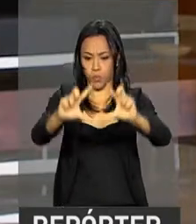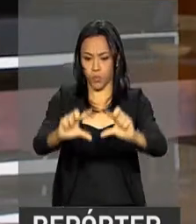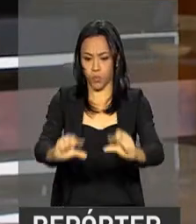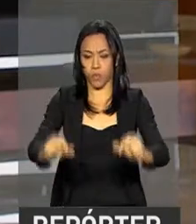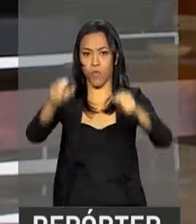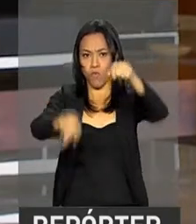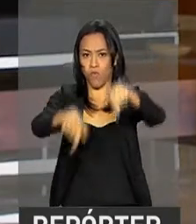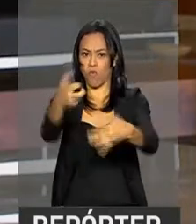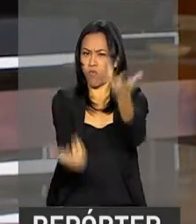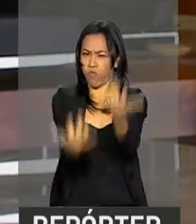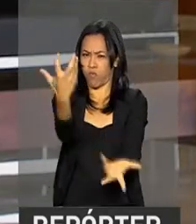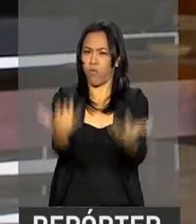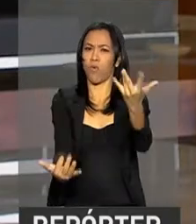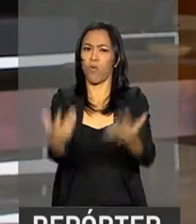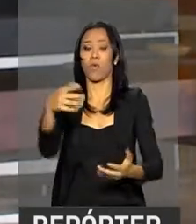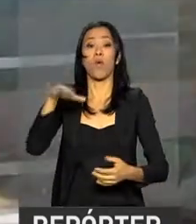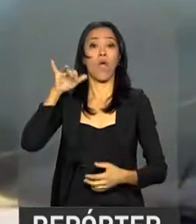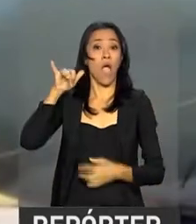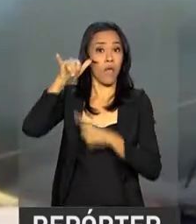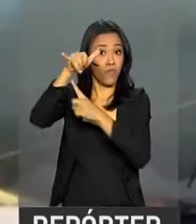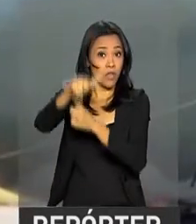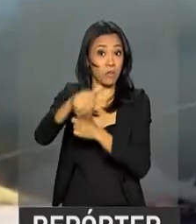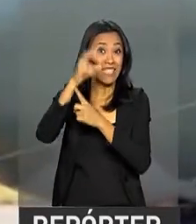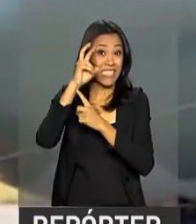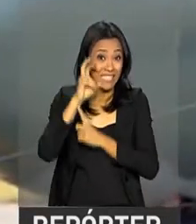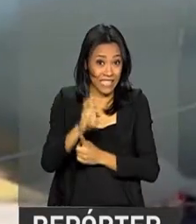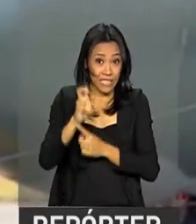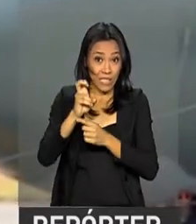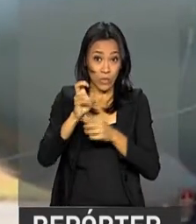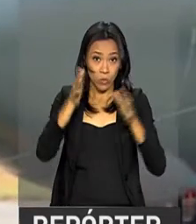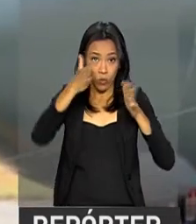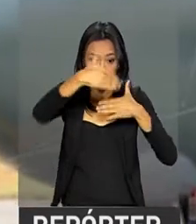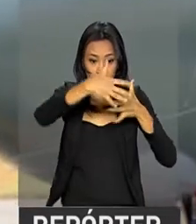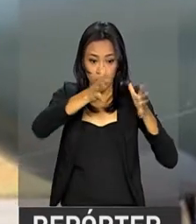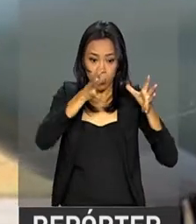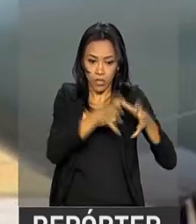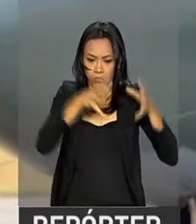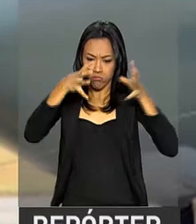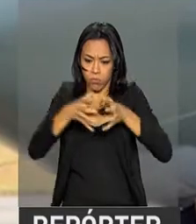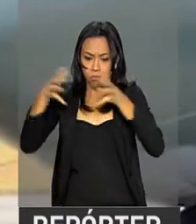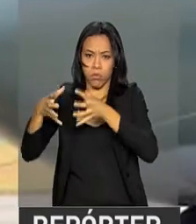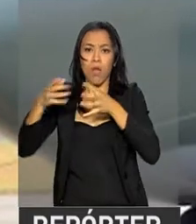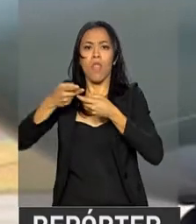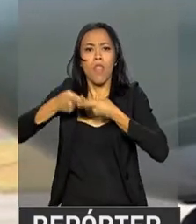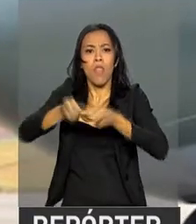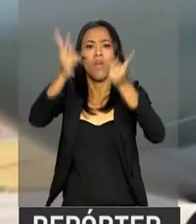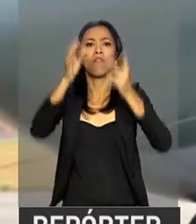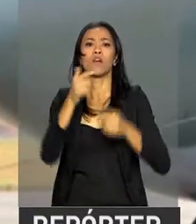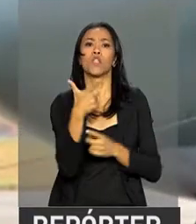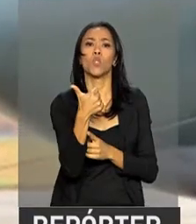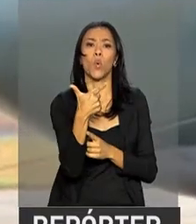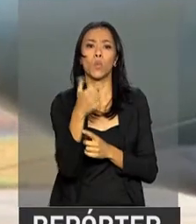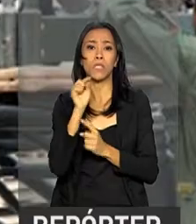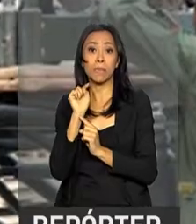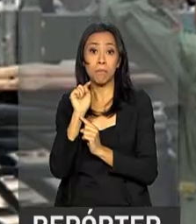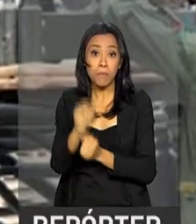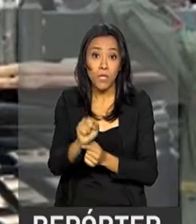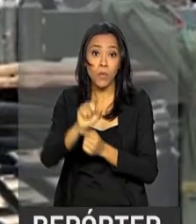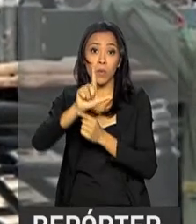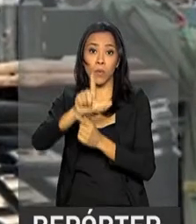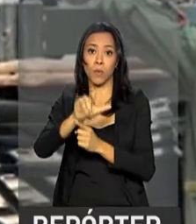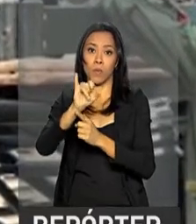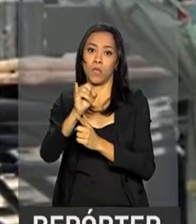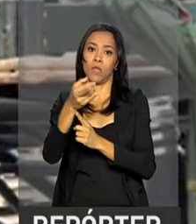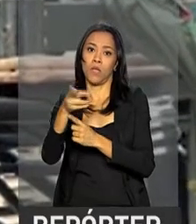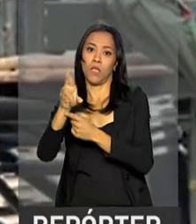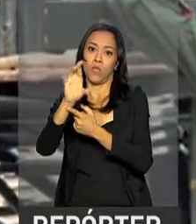O avião é equipado com 5 tanques que podem levar até 12 mil litros de água. Segundo a